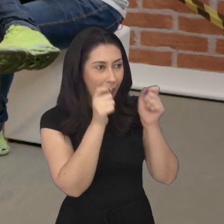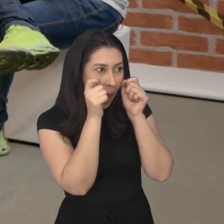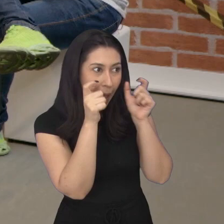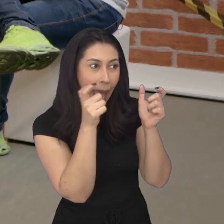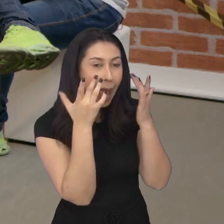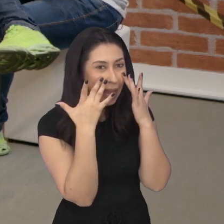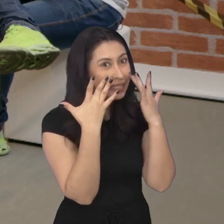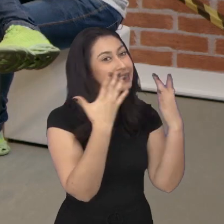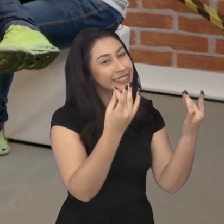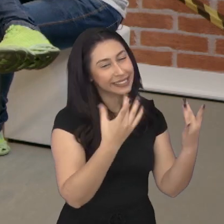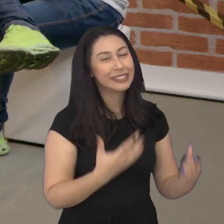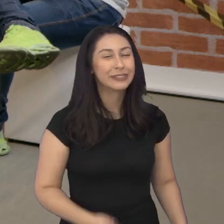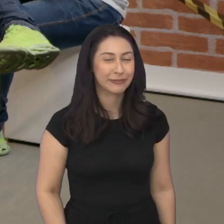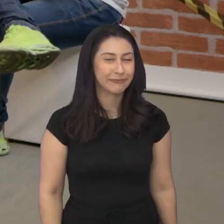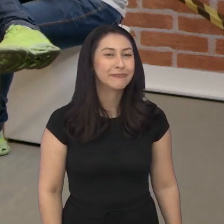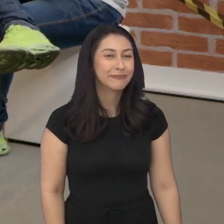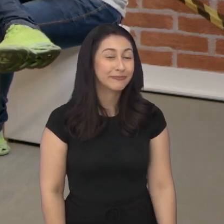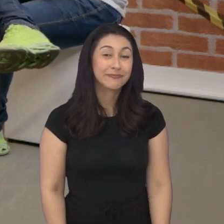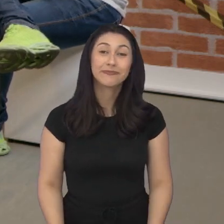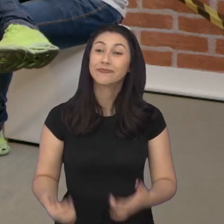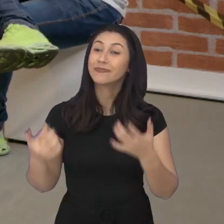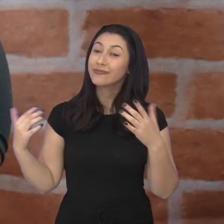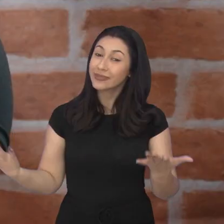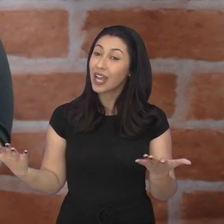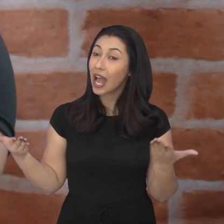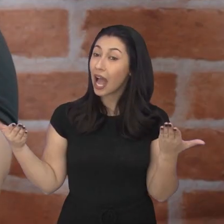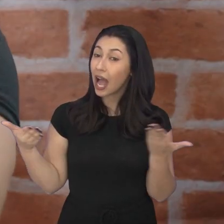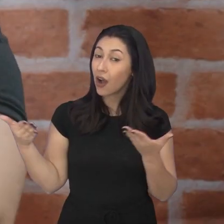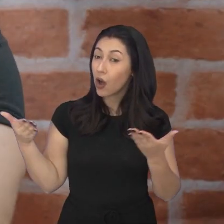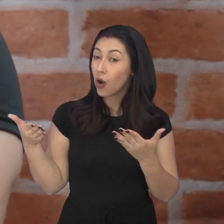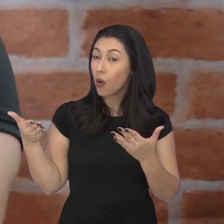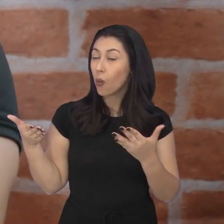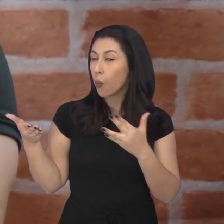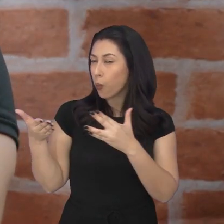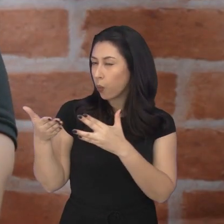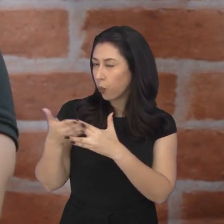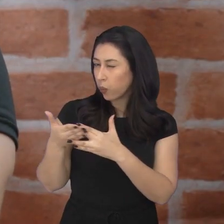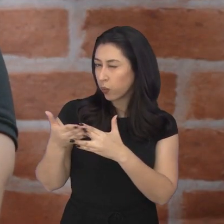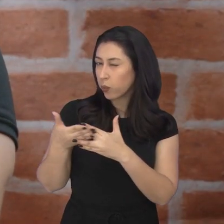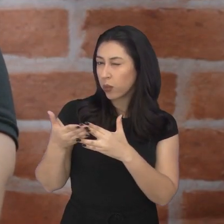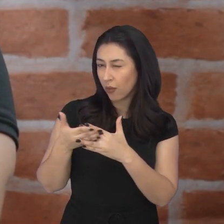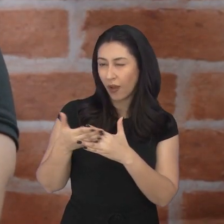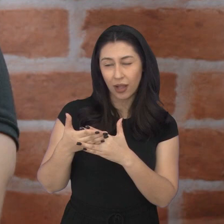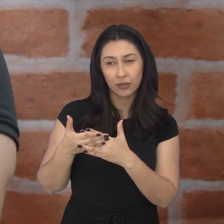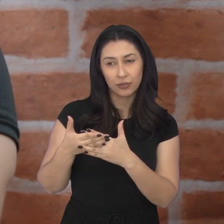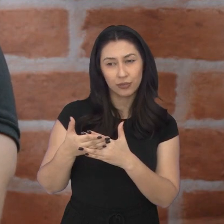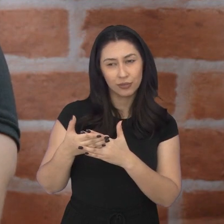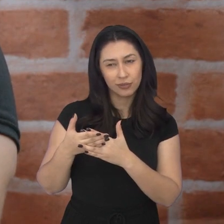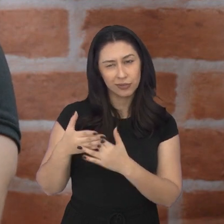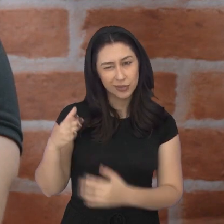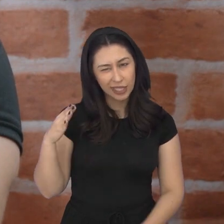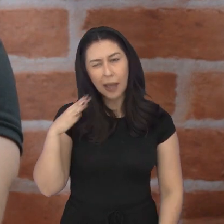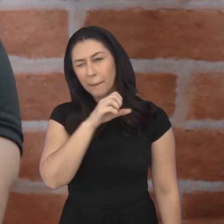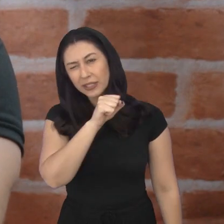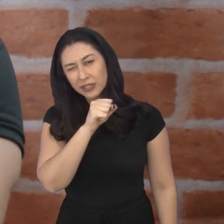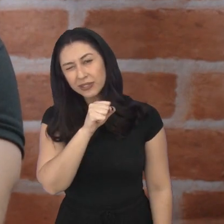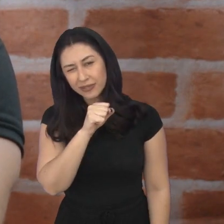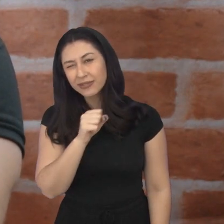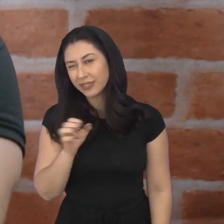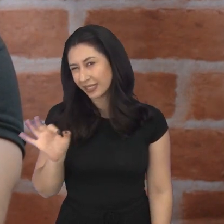em consideração. Bom, então vamos fazer o seguinte, vamos para mais um intervalo aqui no Tá Ligado? A gente volta